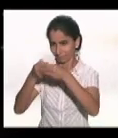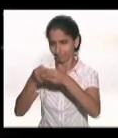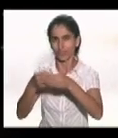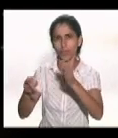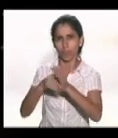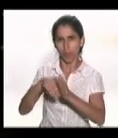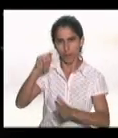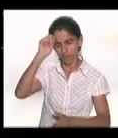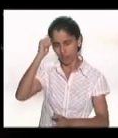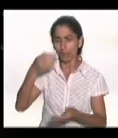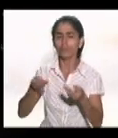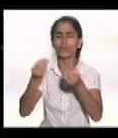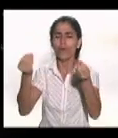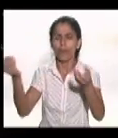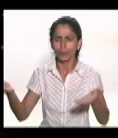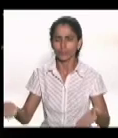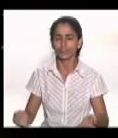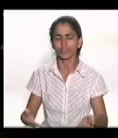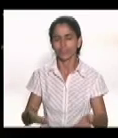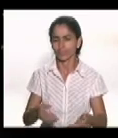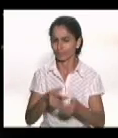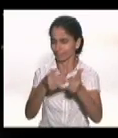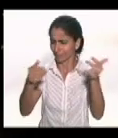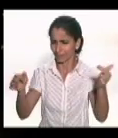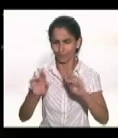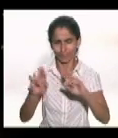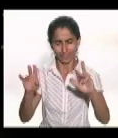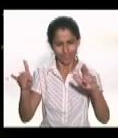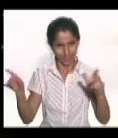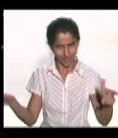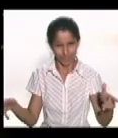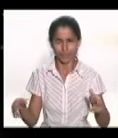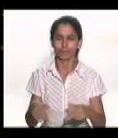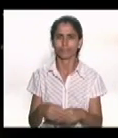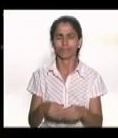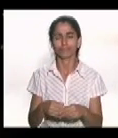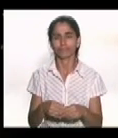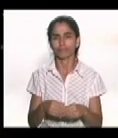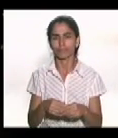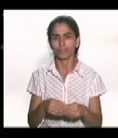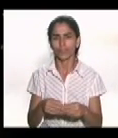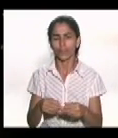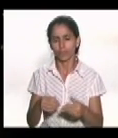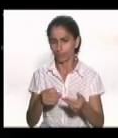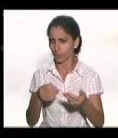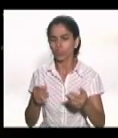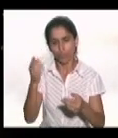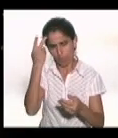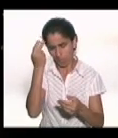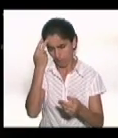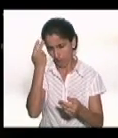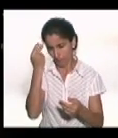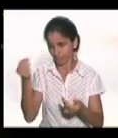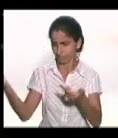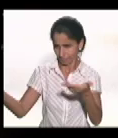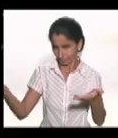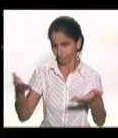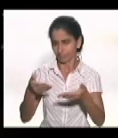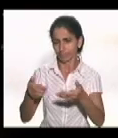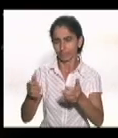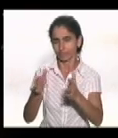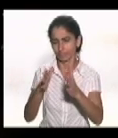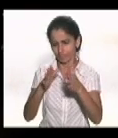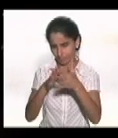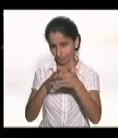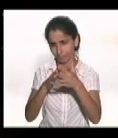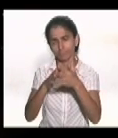aqui. Como é que é o cumprimento black? Vamos lá. Várias nuances, né? Várias nuances. Esse é o mais comum. Não, abre